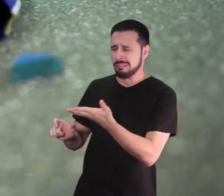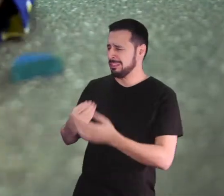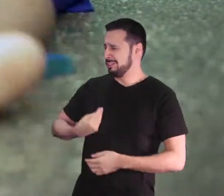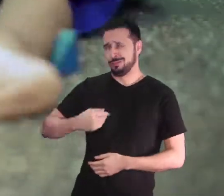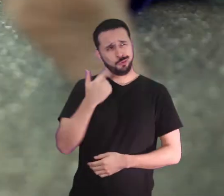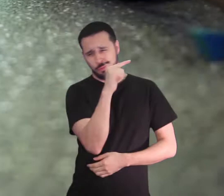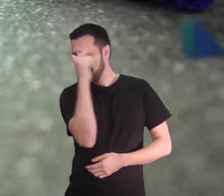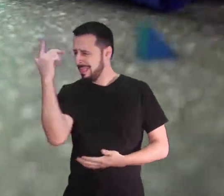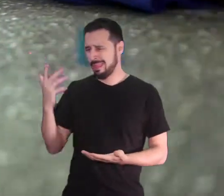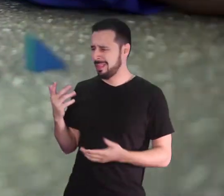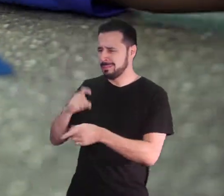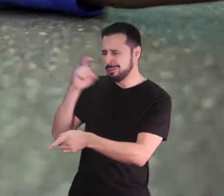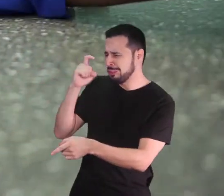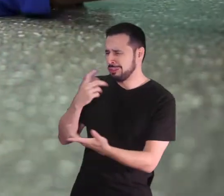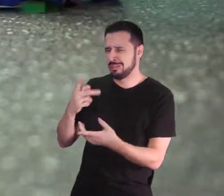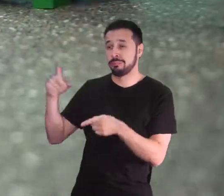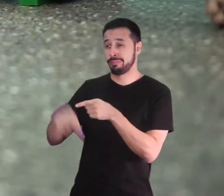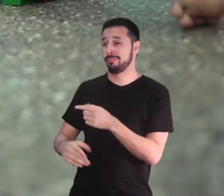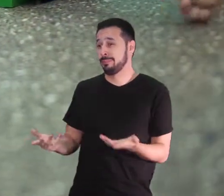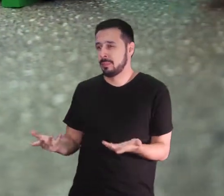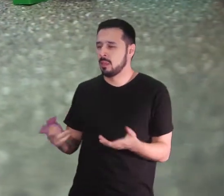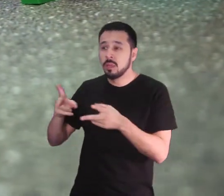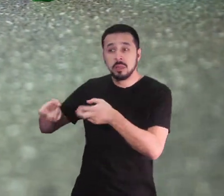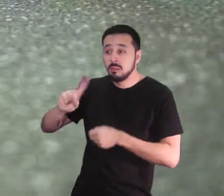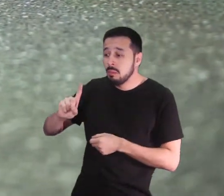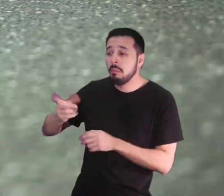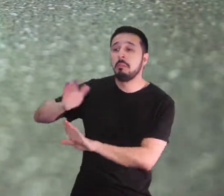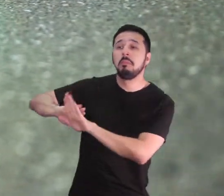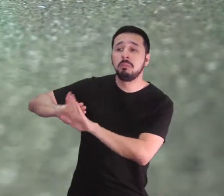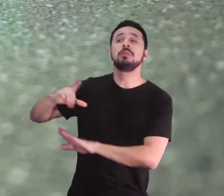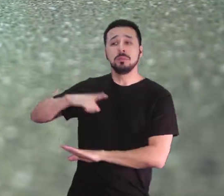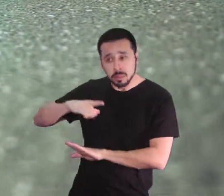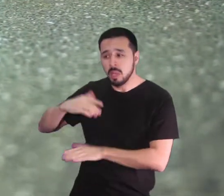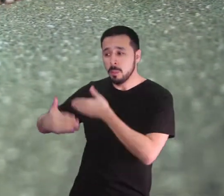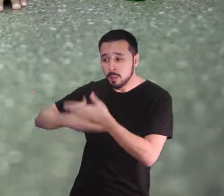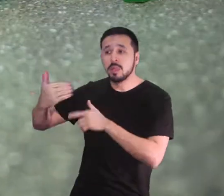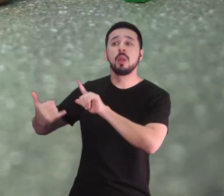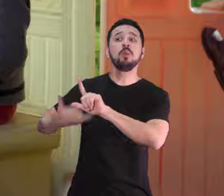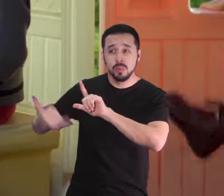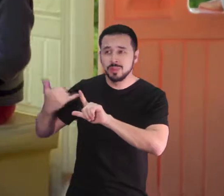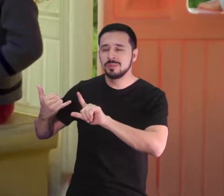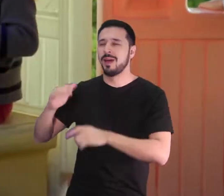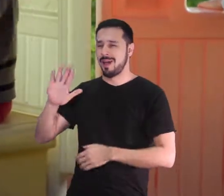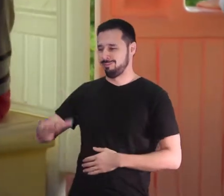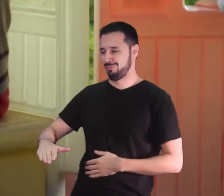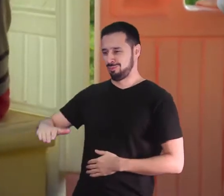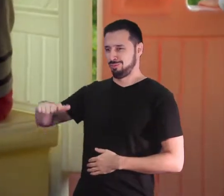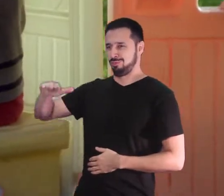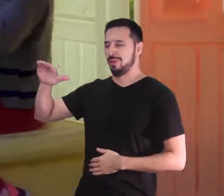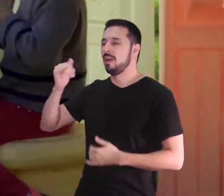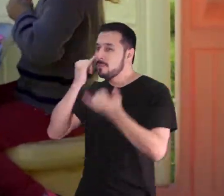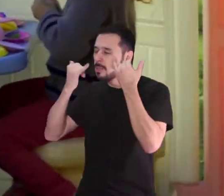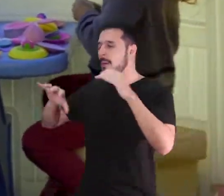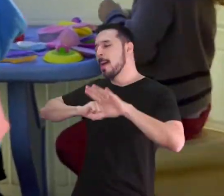diz que não, isso não existe, isso é mentira e tal. Não consegue enxergar muitas vezes como experiência lúdica ou como brincadeira alguns processos. Quando a gente vê a criança crescendo, você vai vendo